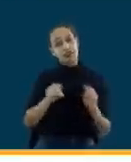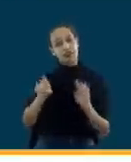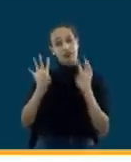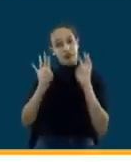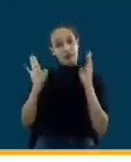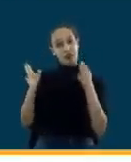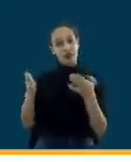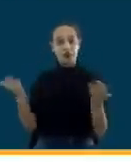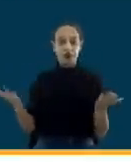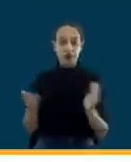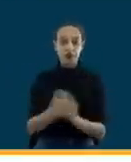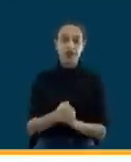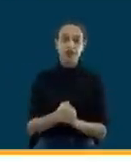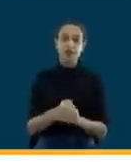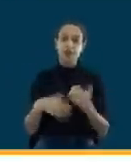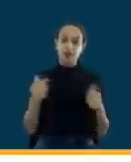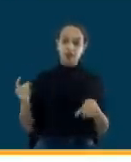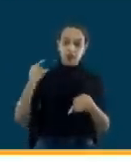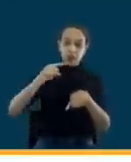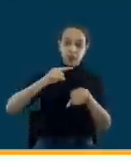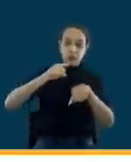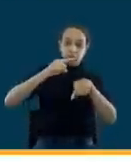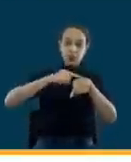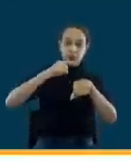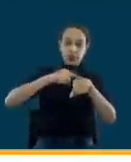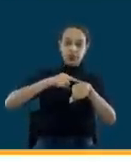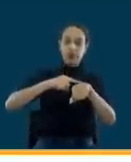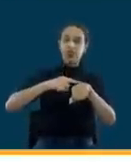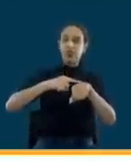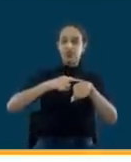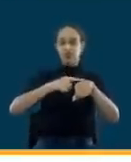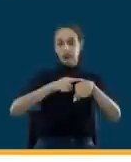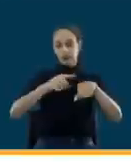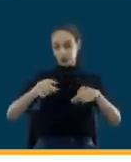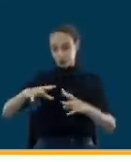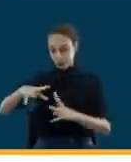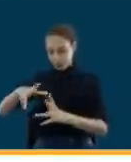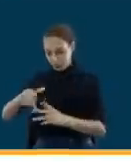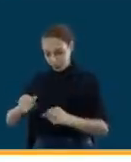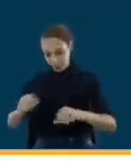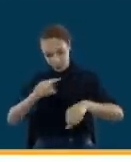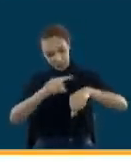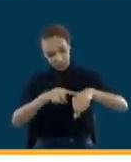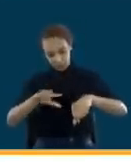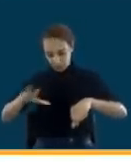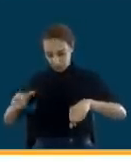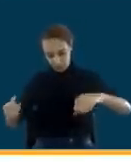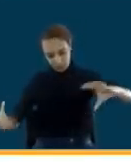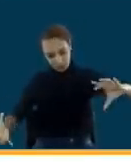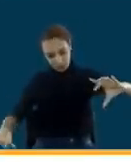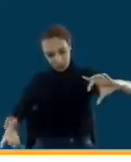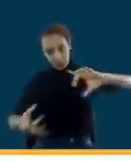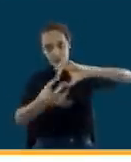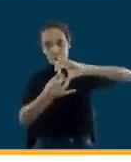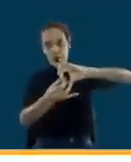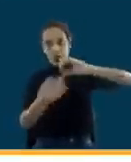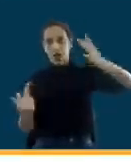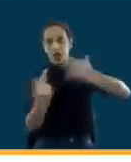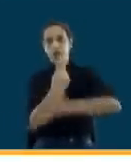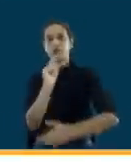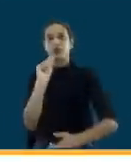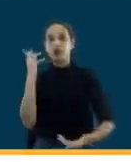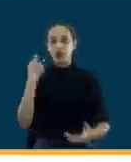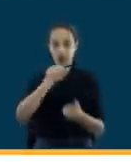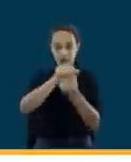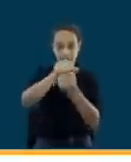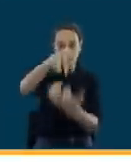o tempo se encontra com a terra que a vida se faz, né? Que é realizado esse milagre da vida. A cultura também é